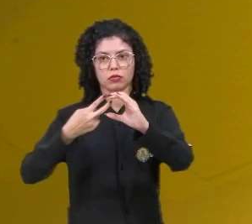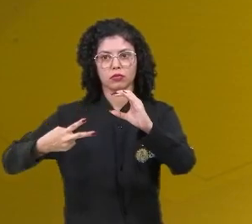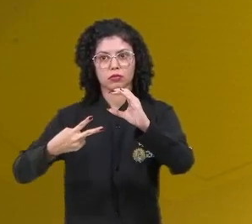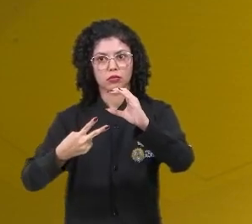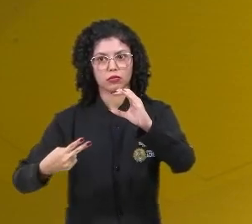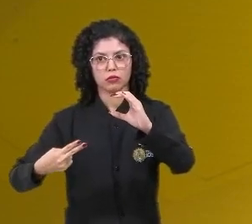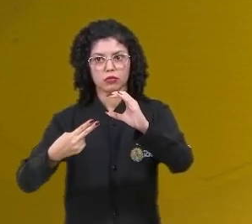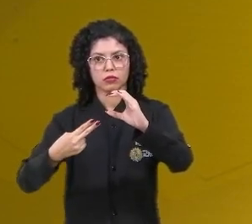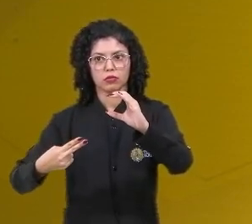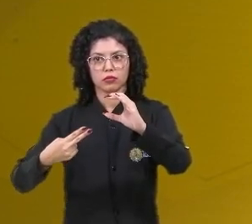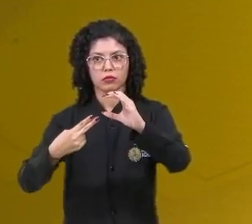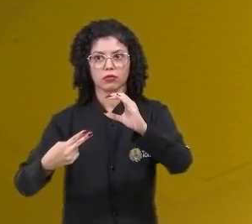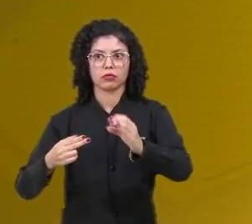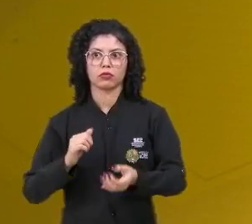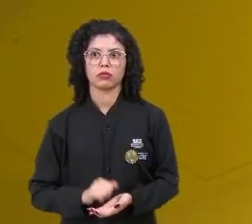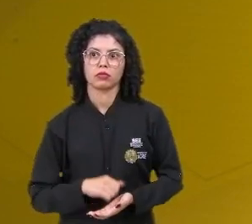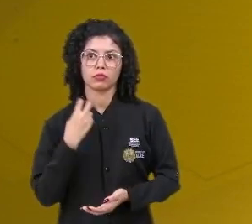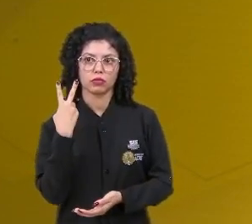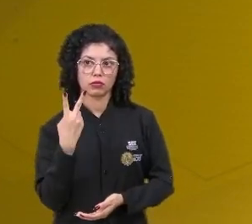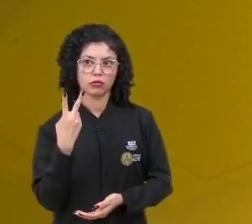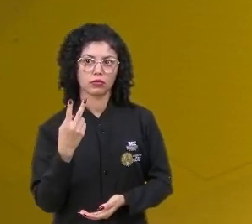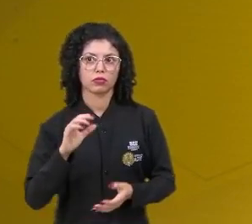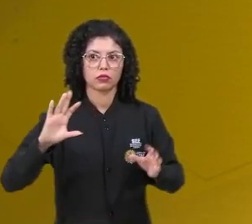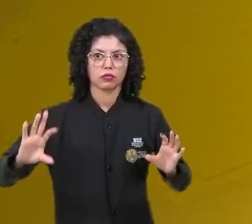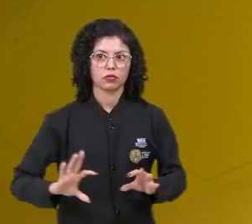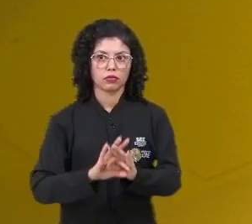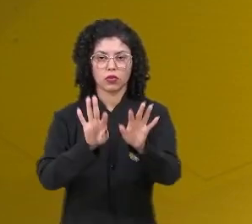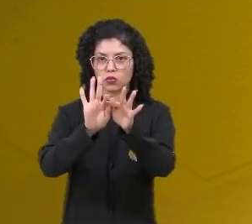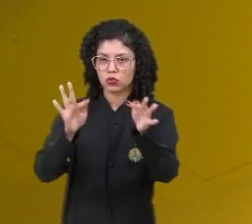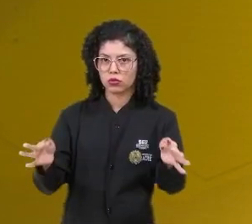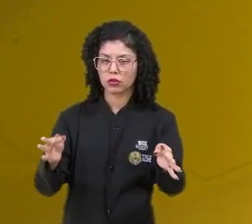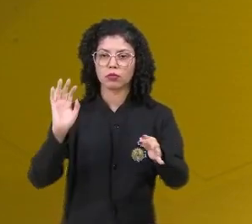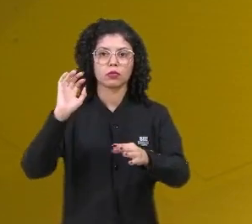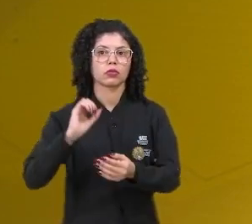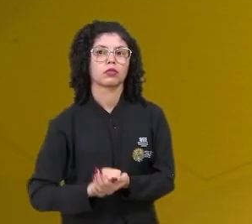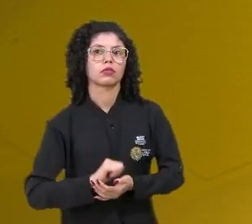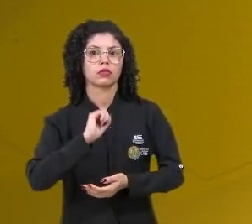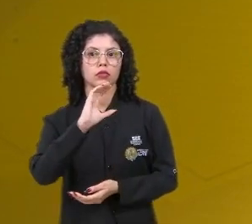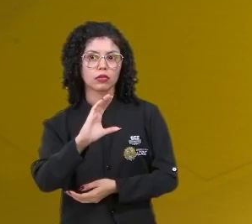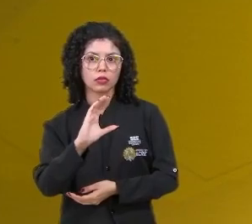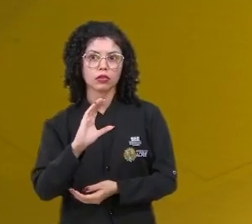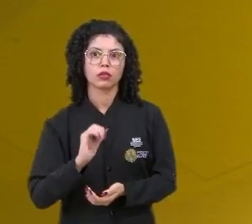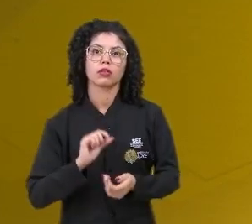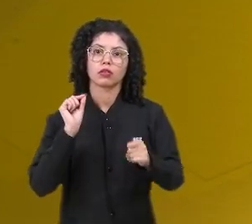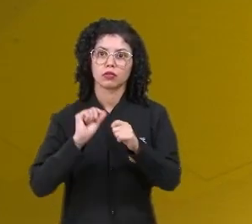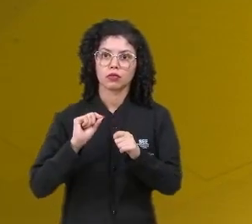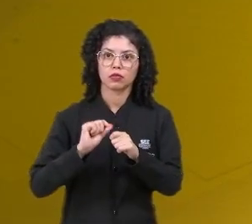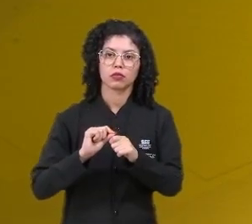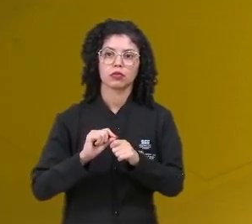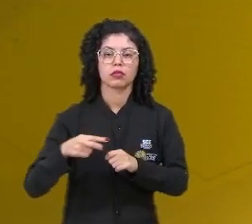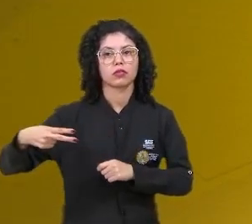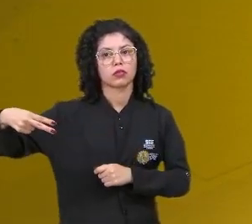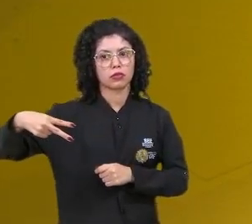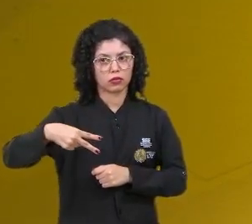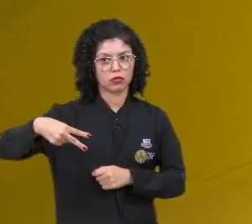2 ligações simples. Então, o carbono fez uma ligação dupla, a gente